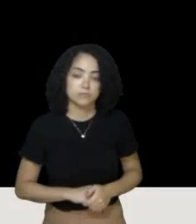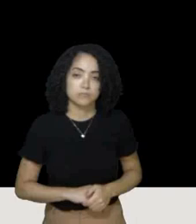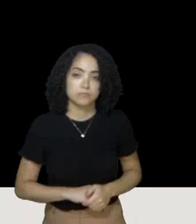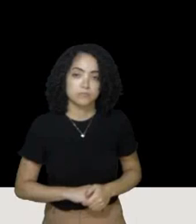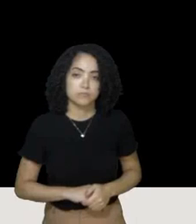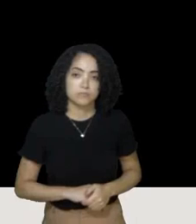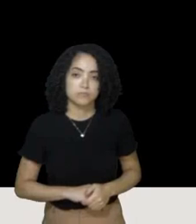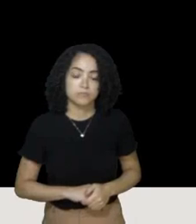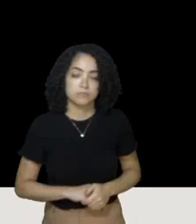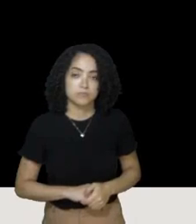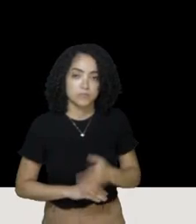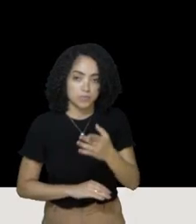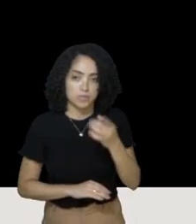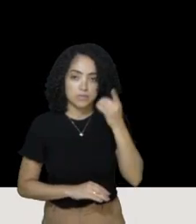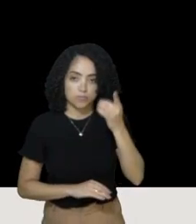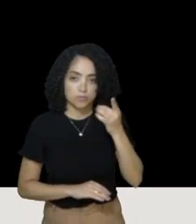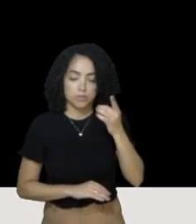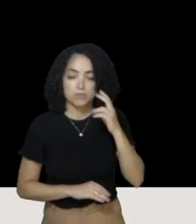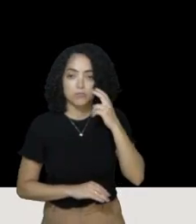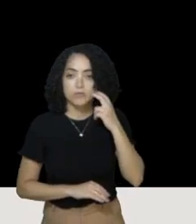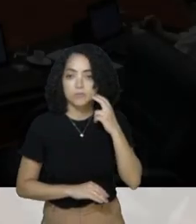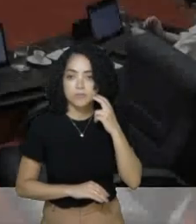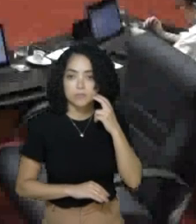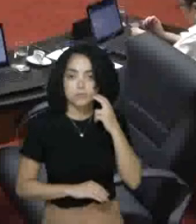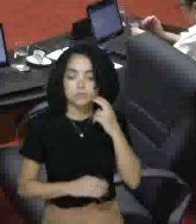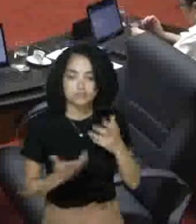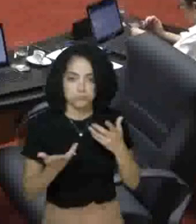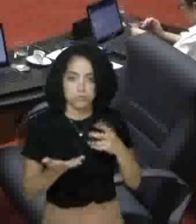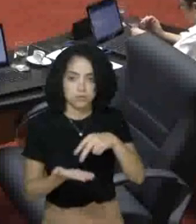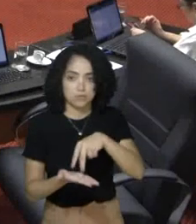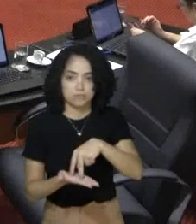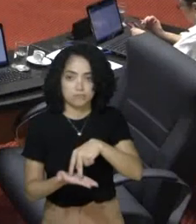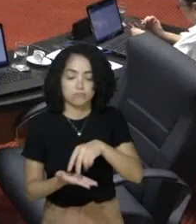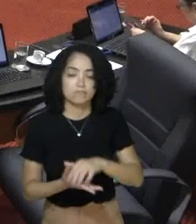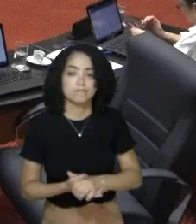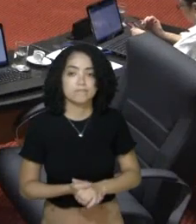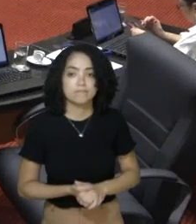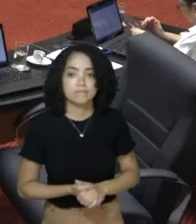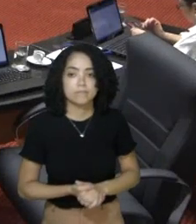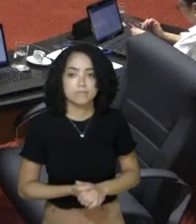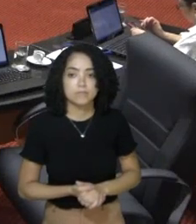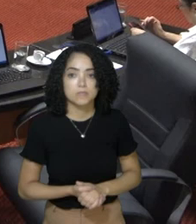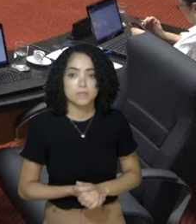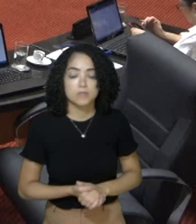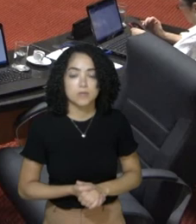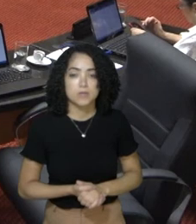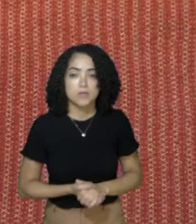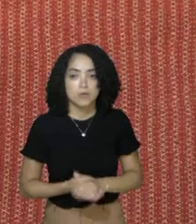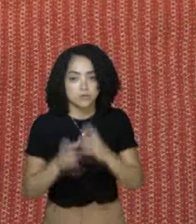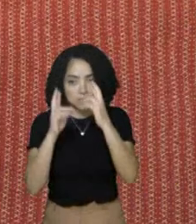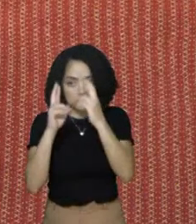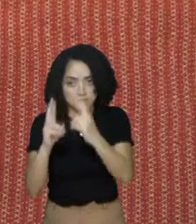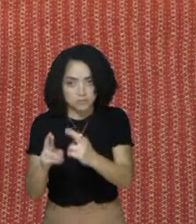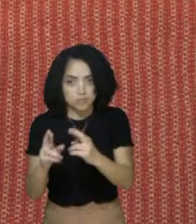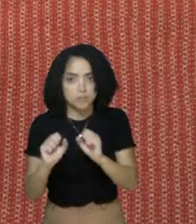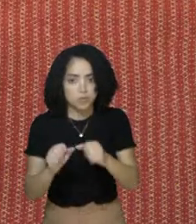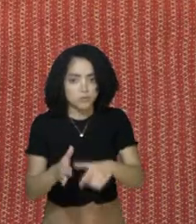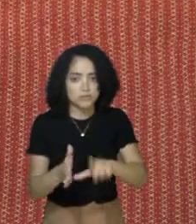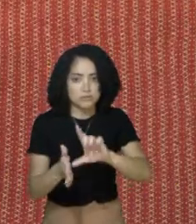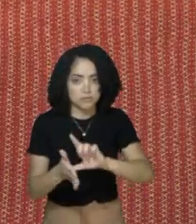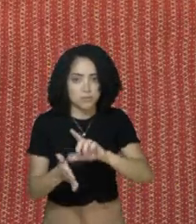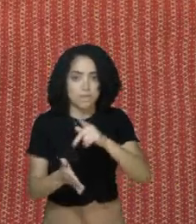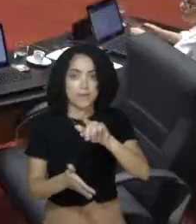Deputado Vampiro, Vossa Excelência deseja usar a palavra. Senhor presidente, com respeito a todos da Polícia Penal, pode fazer antecipação do PLC